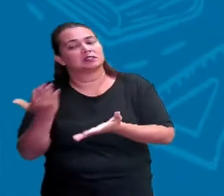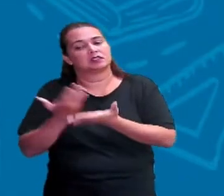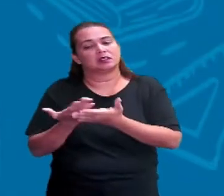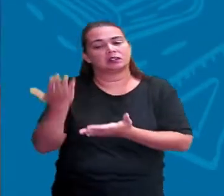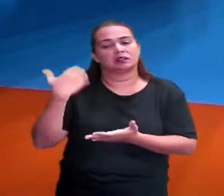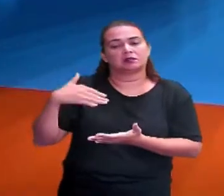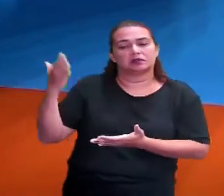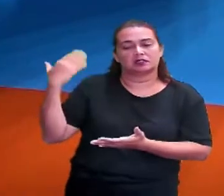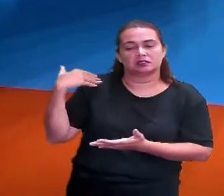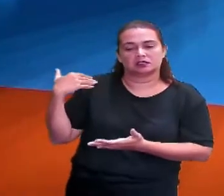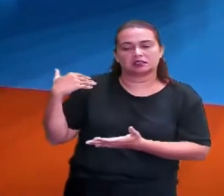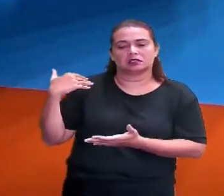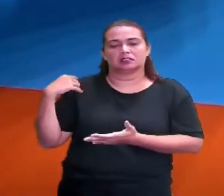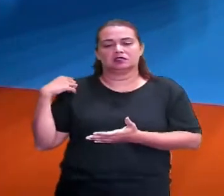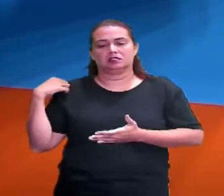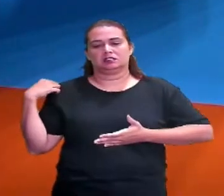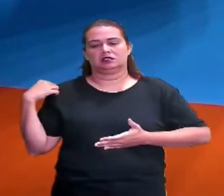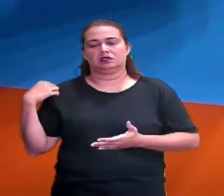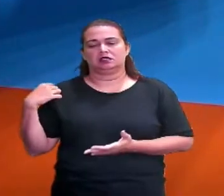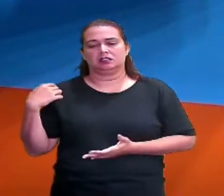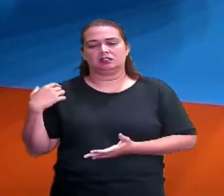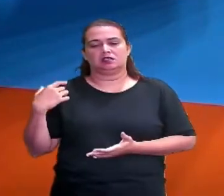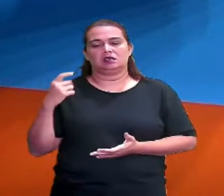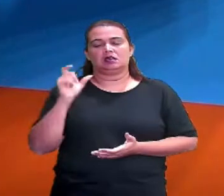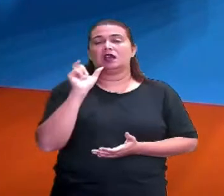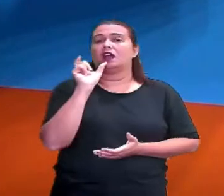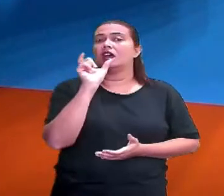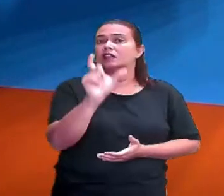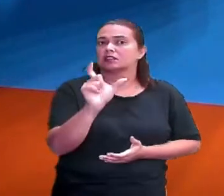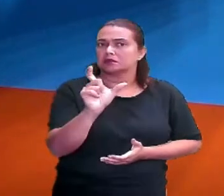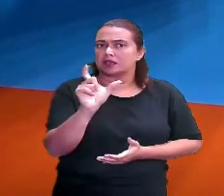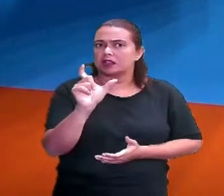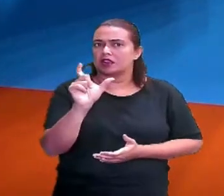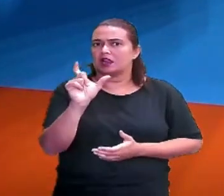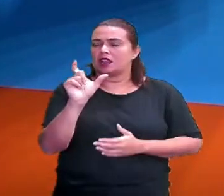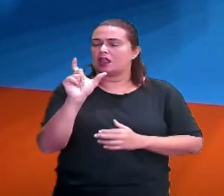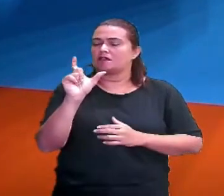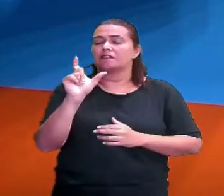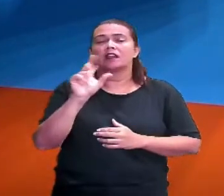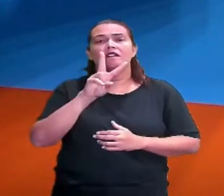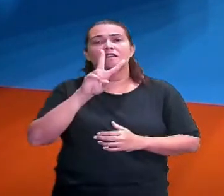elas oxidam com o tempo. Elas vão, digamos assim, perdendo o